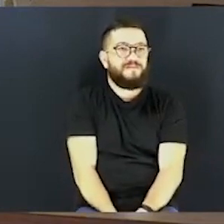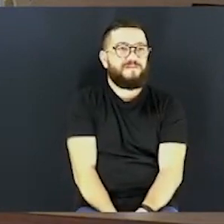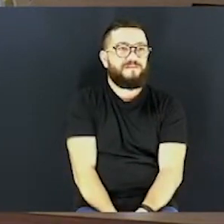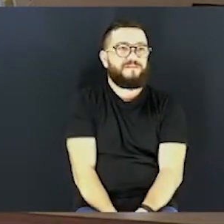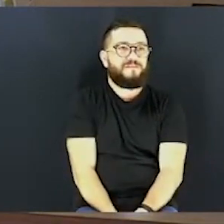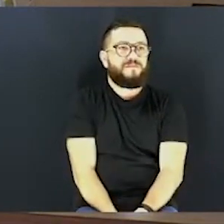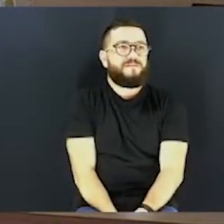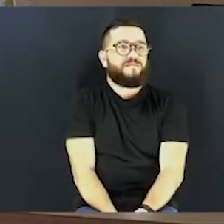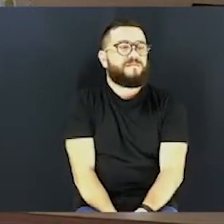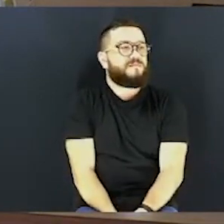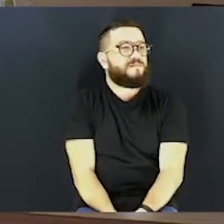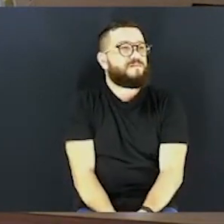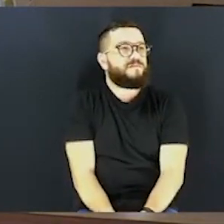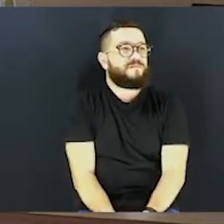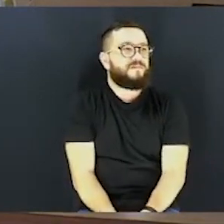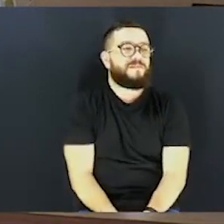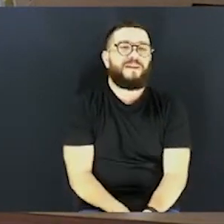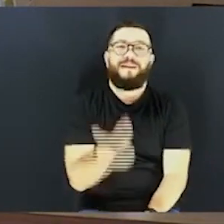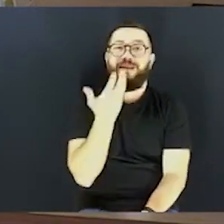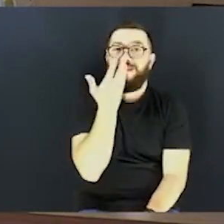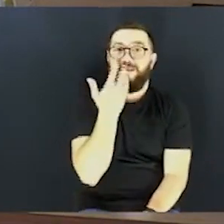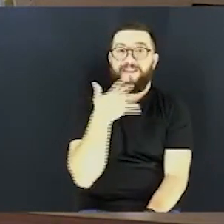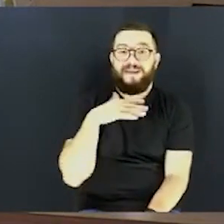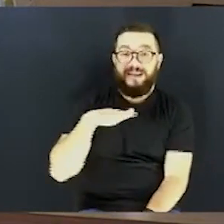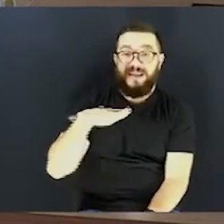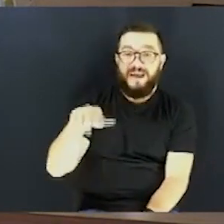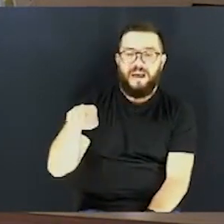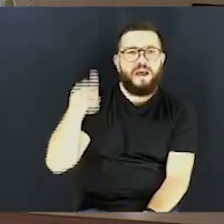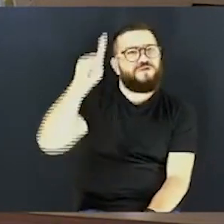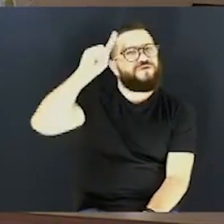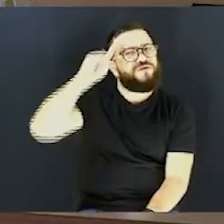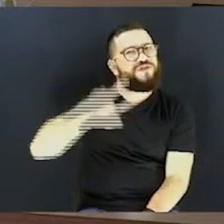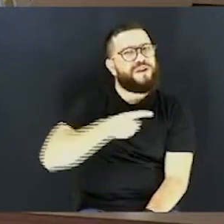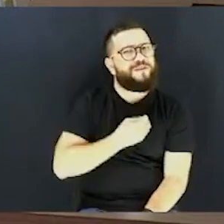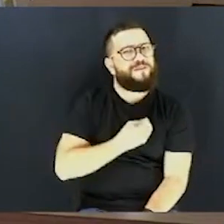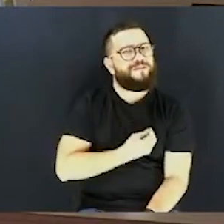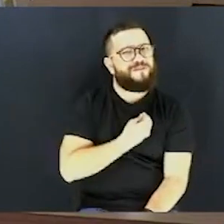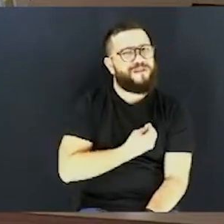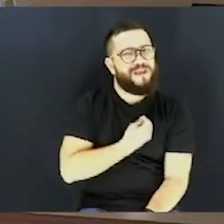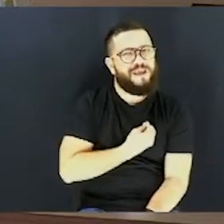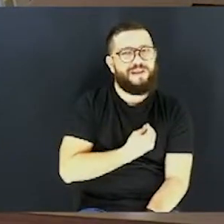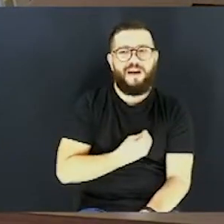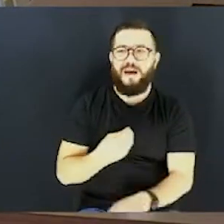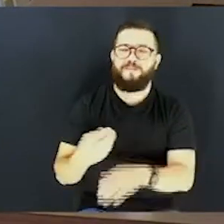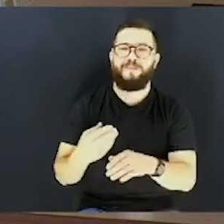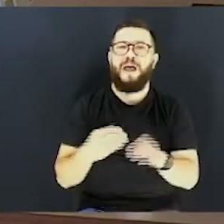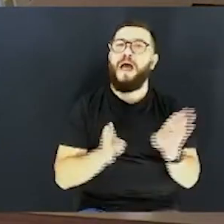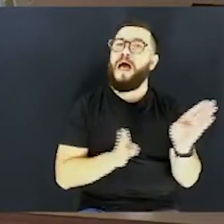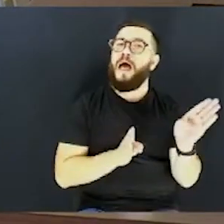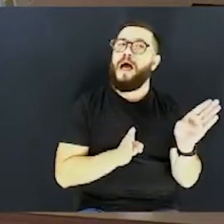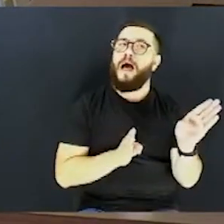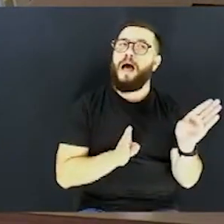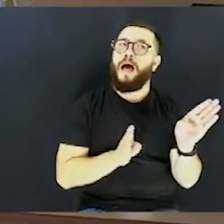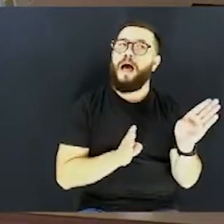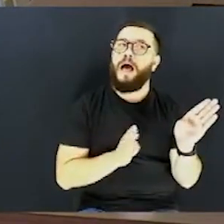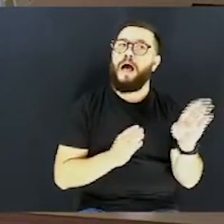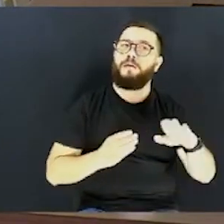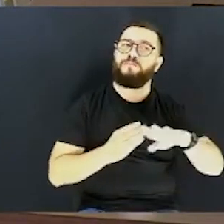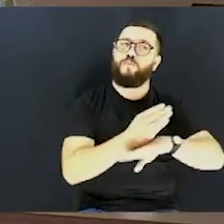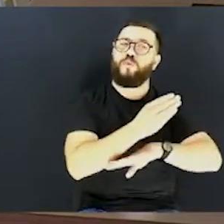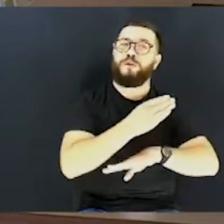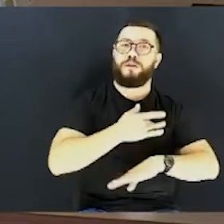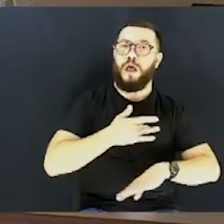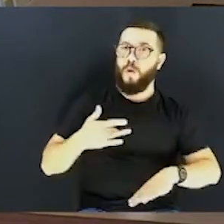a criança e o direito à vida. Tem como meta garantir o acesso universal à saúde, à vacinação, ao pré-natal, ao parto humanizado,